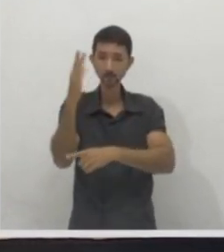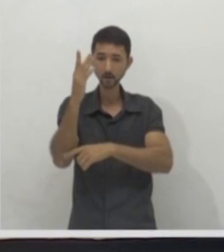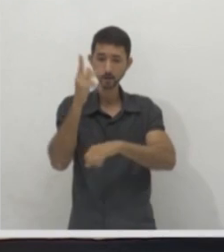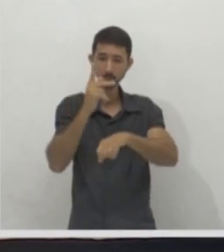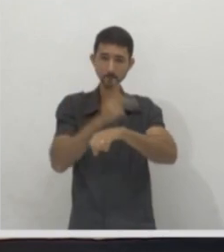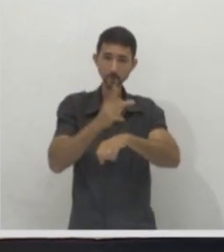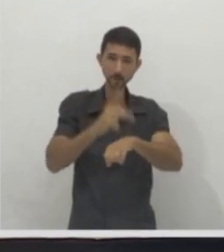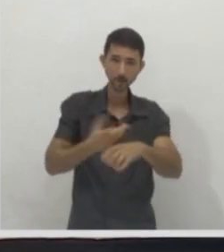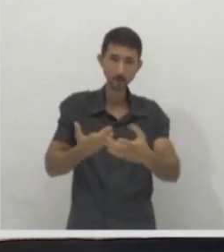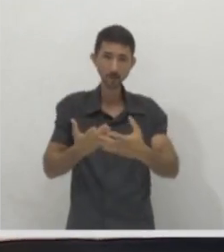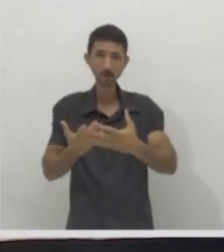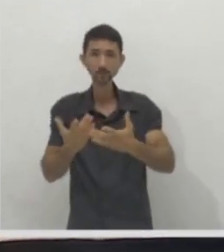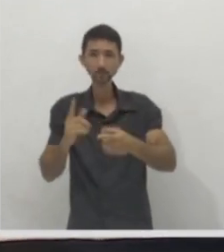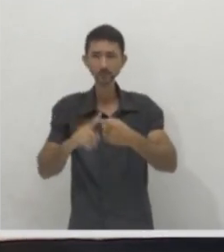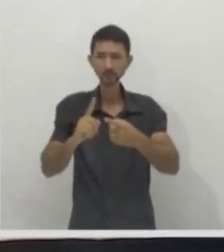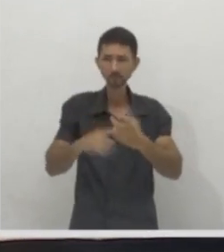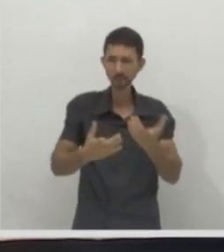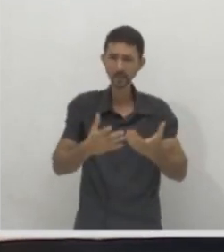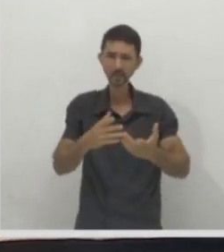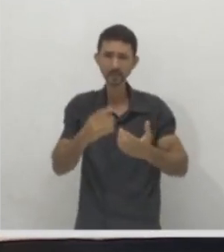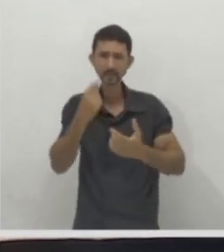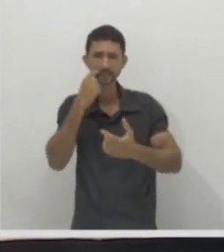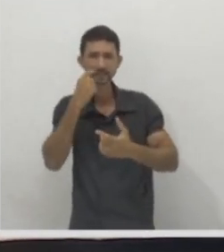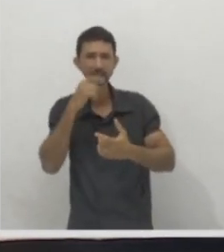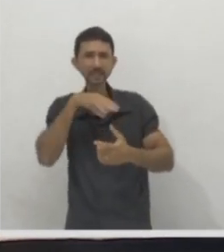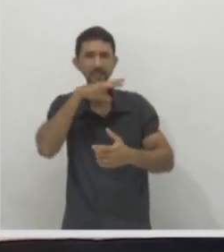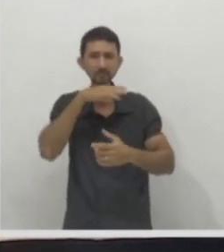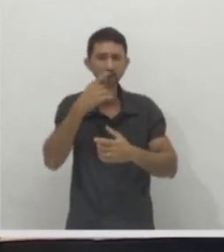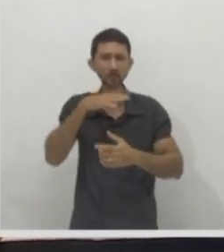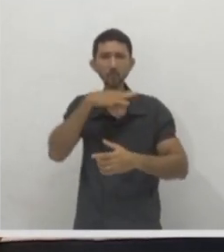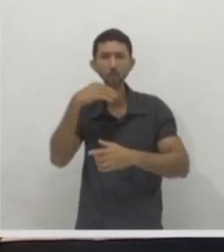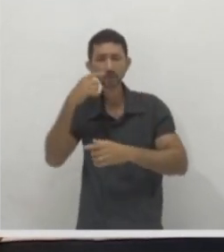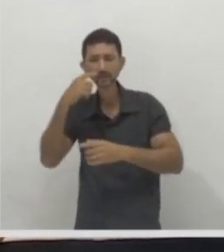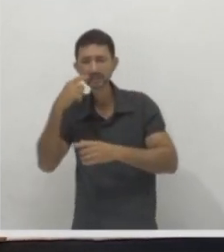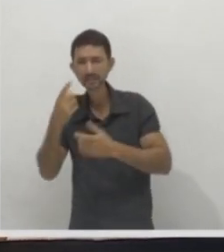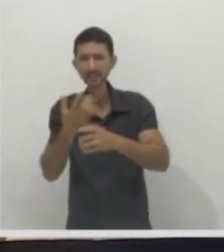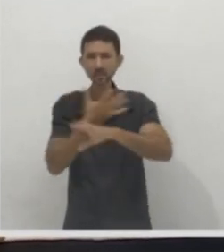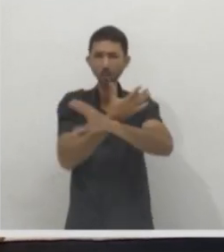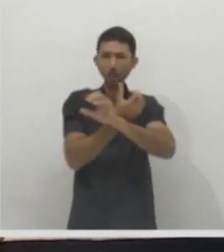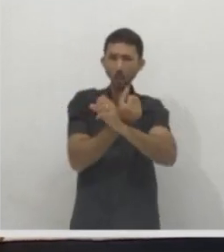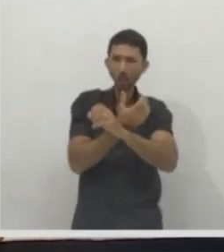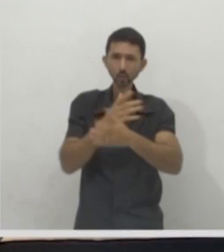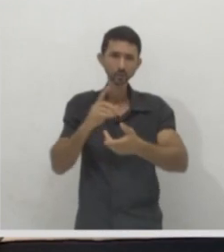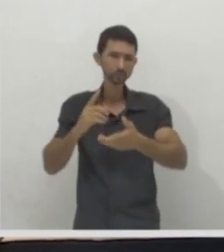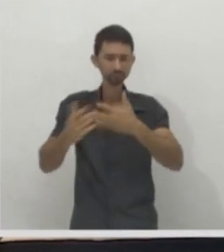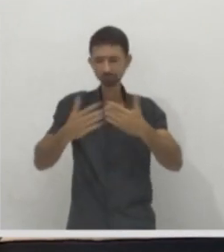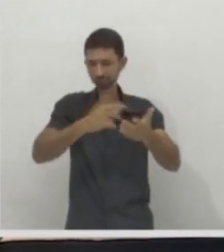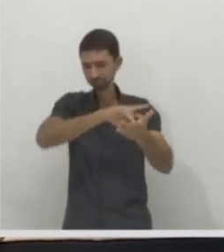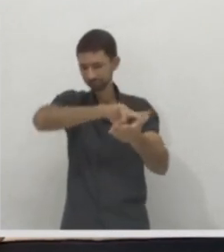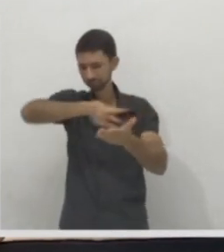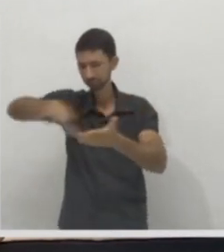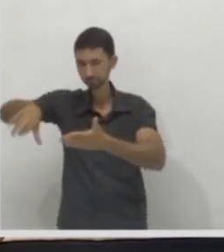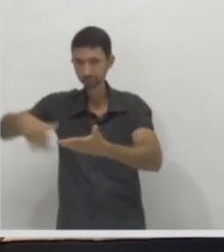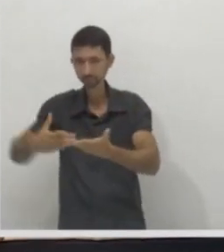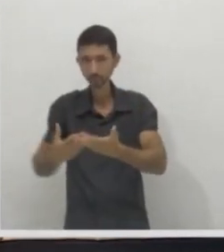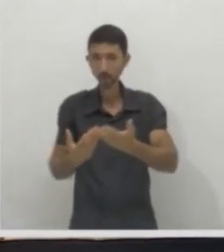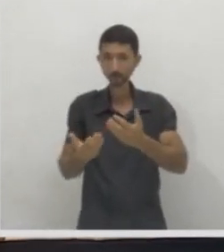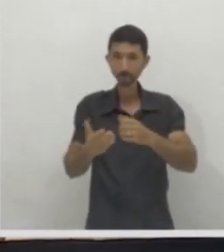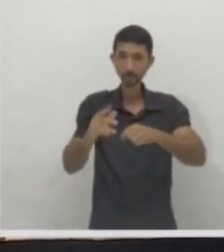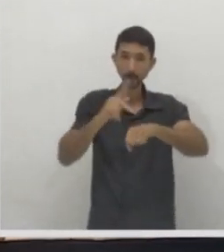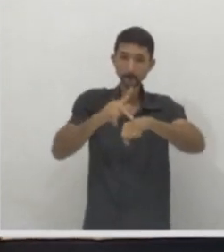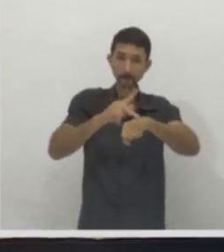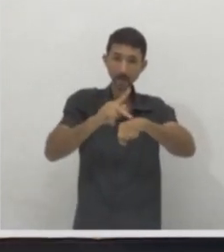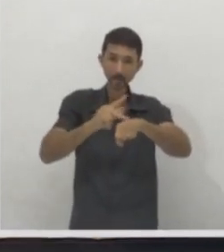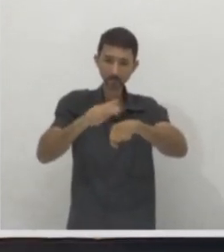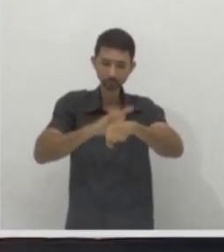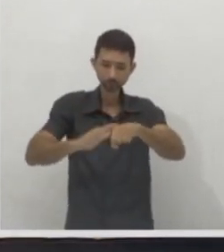restos de animais, sejam dentes, chifres, ossos e assim por diante. A pedra, que era o material básico, nesse